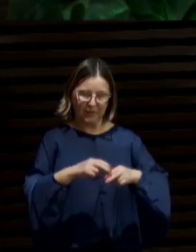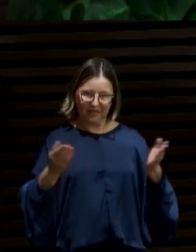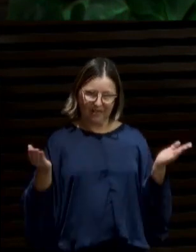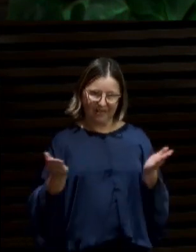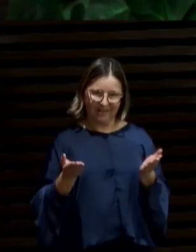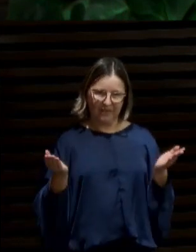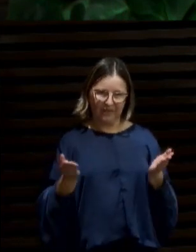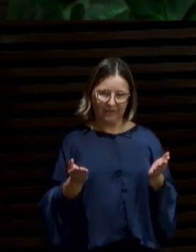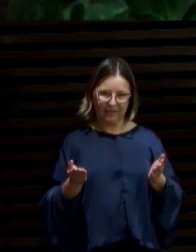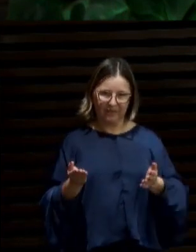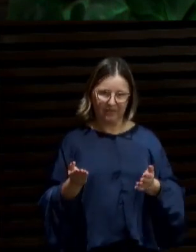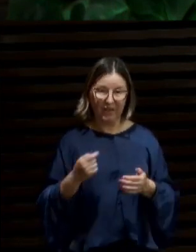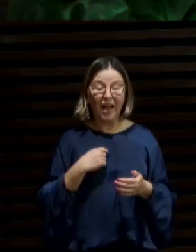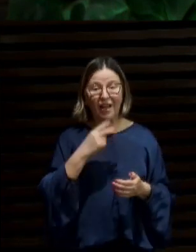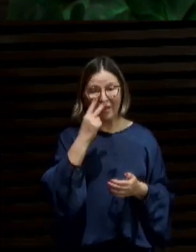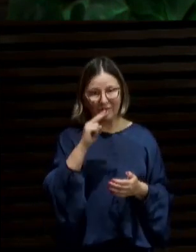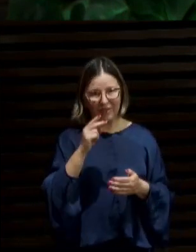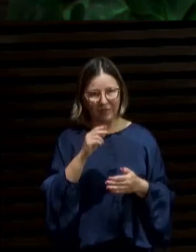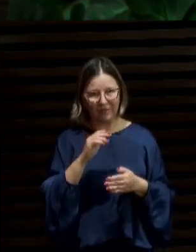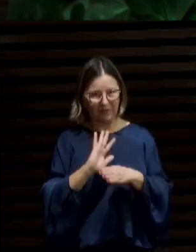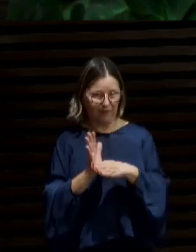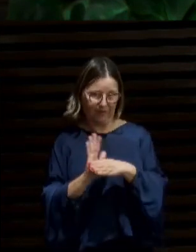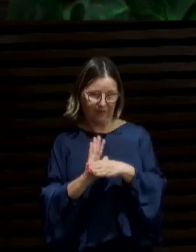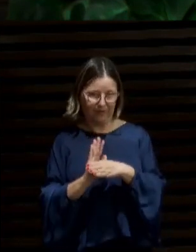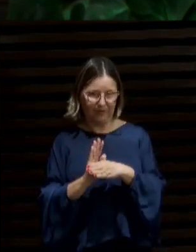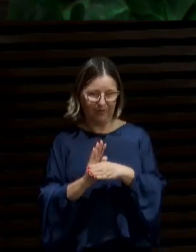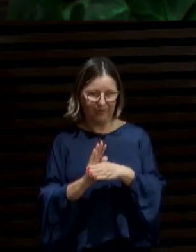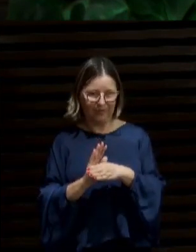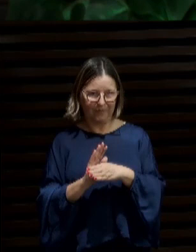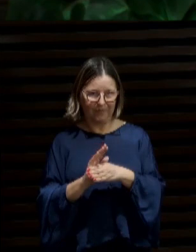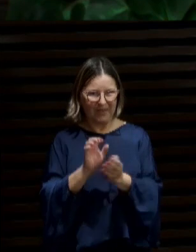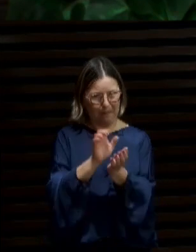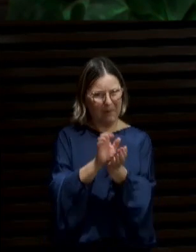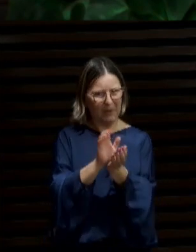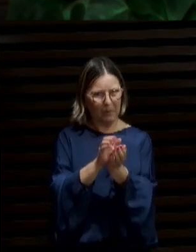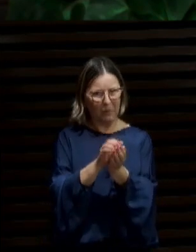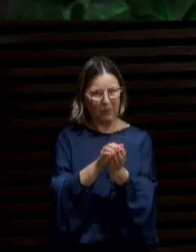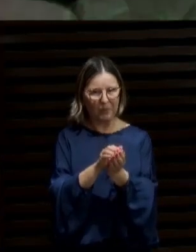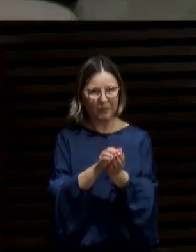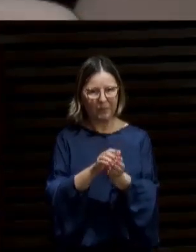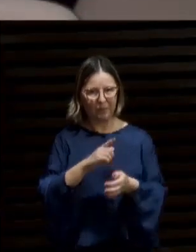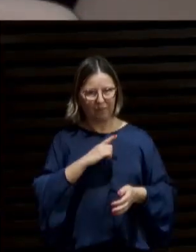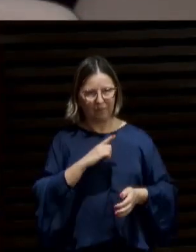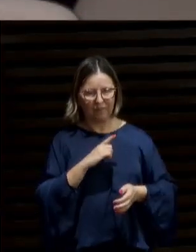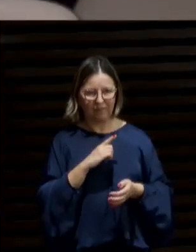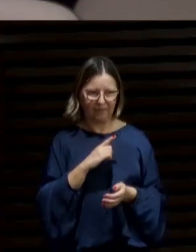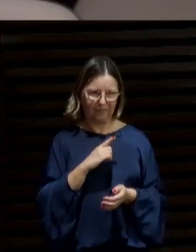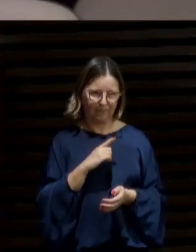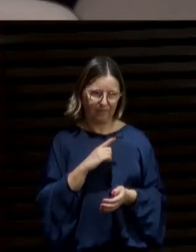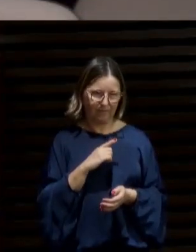um vídeo lá em Pernambuco. Tinha